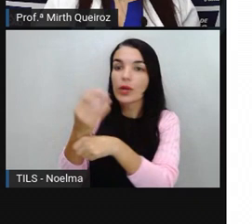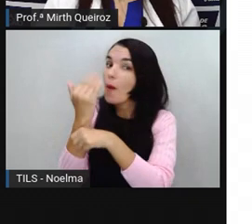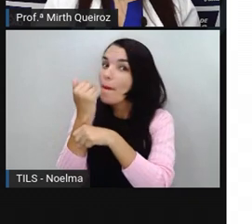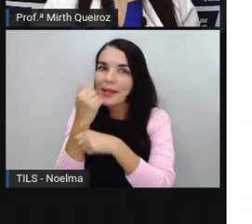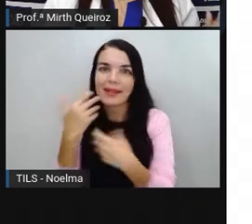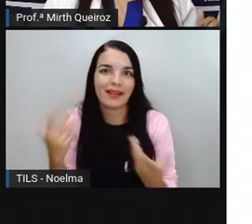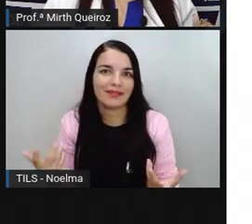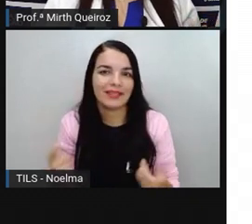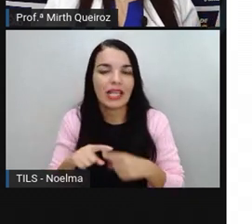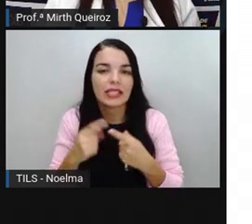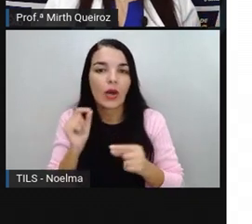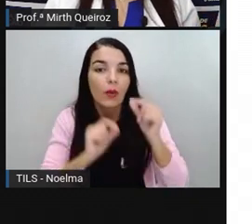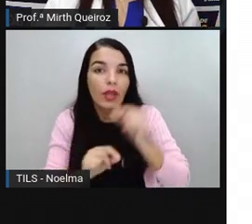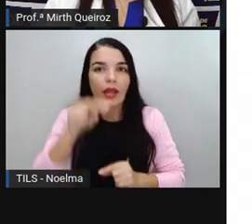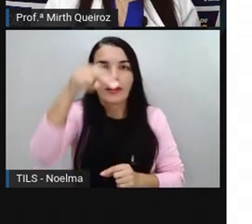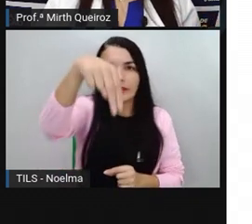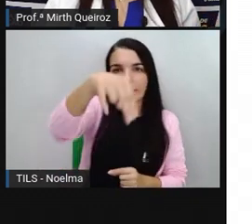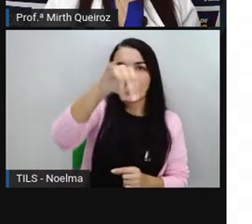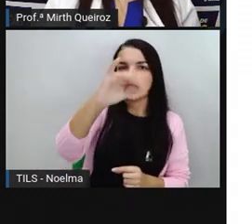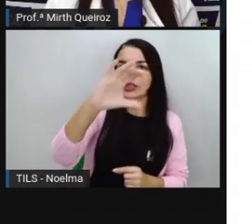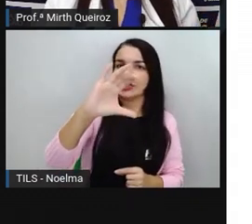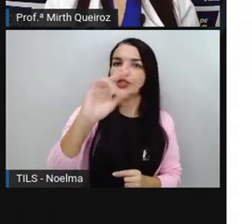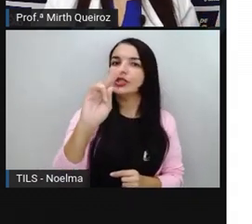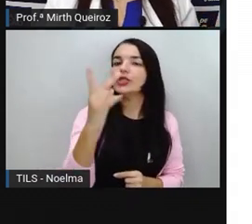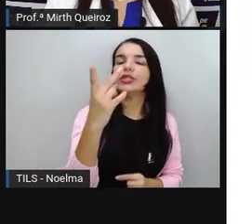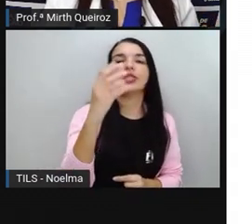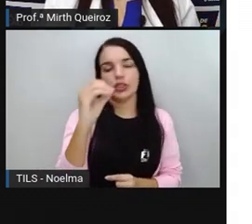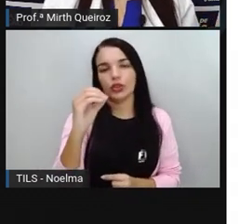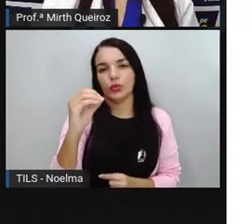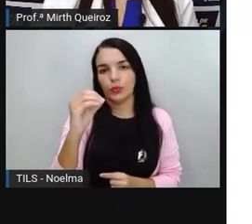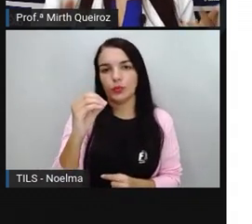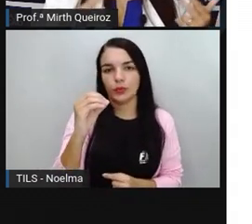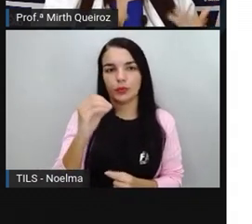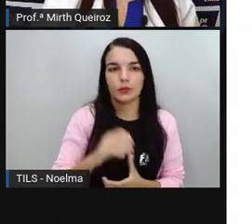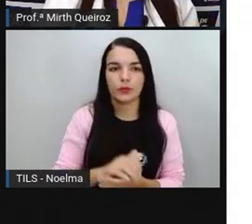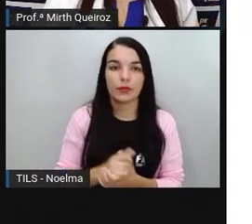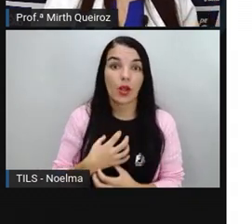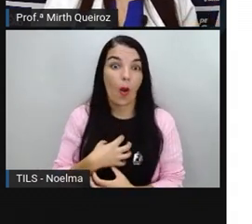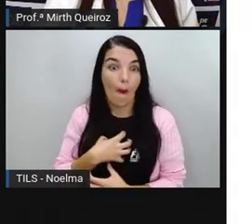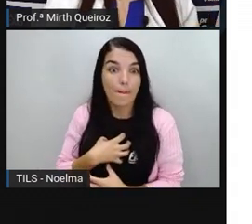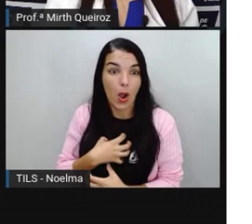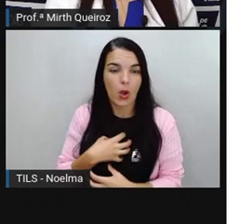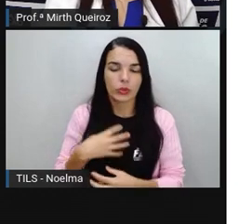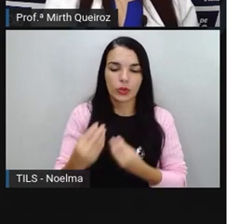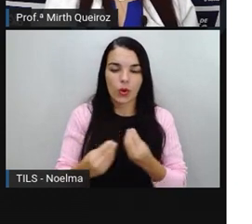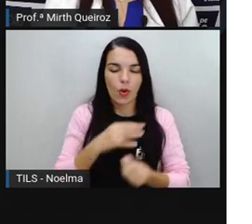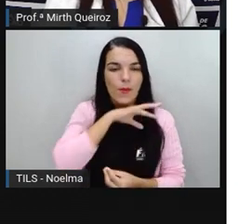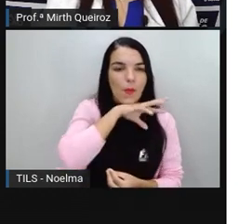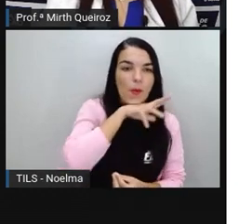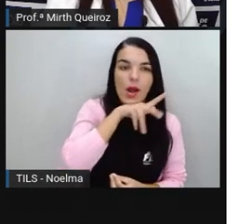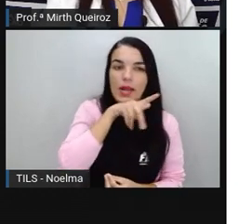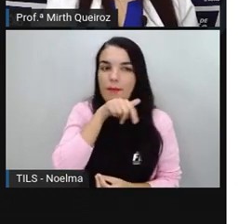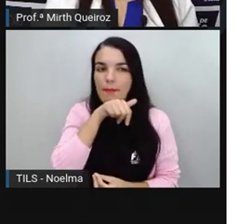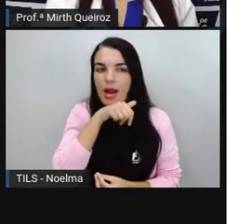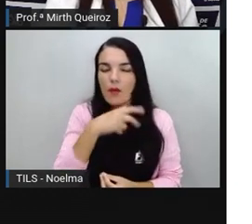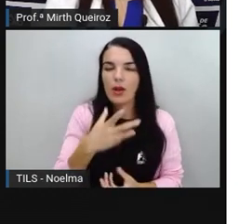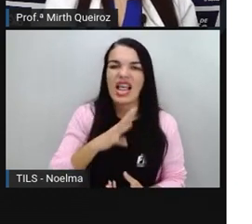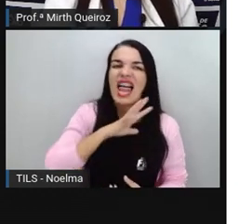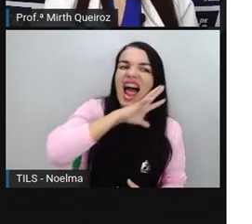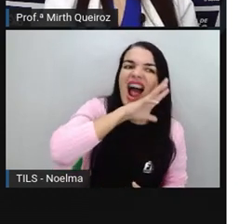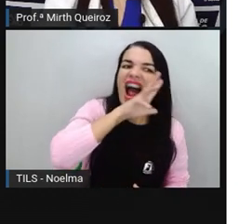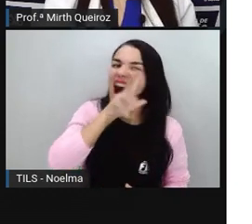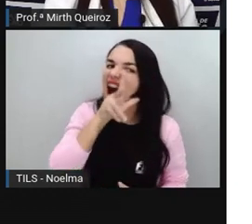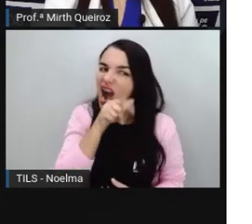né? Então, nós já estamos falando sobre o modo de vida deste animal, que nesse caso